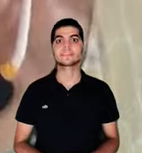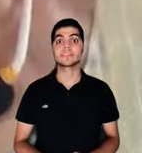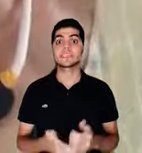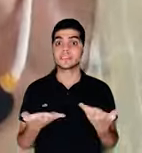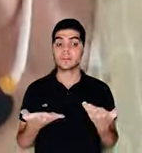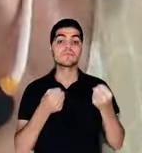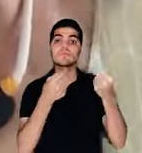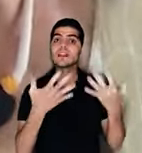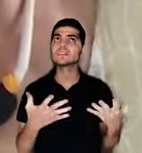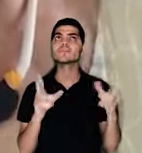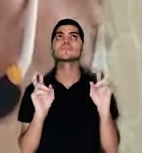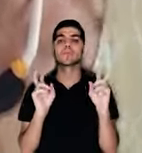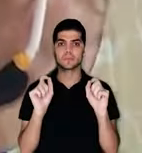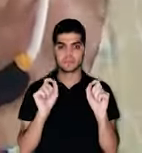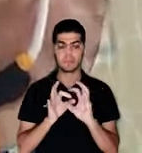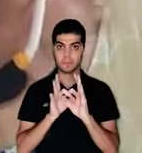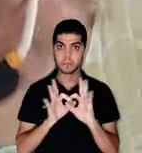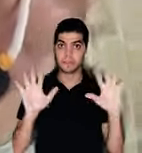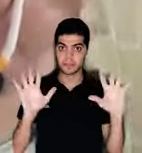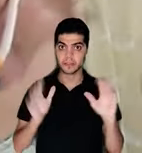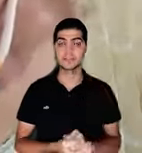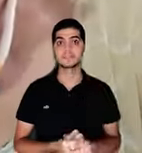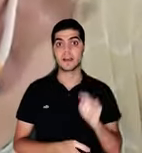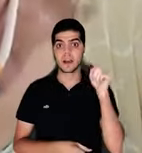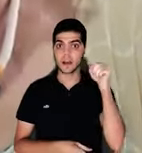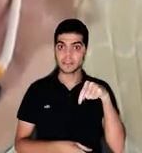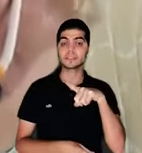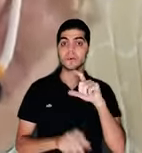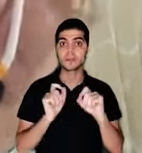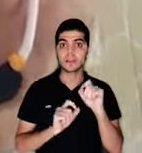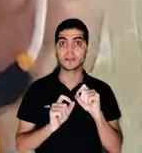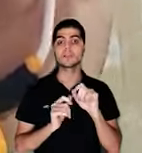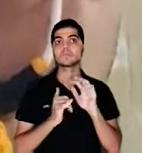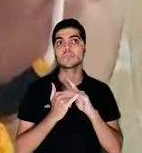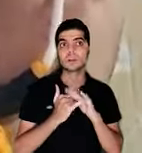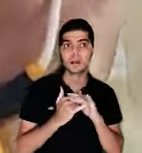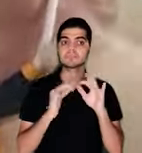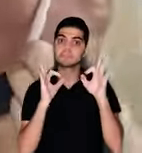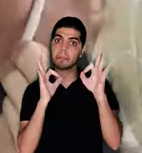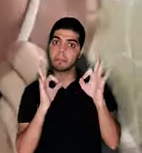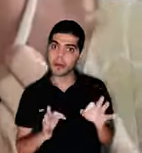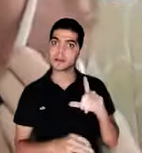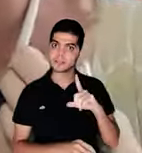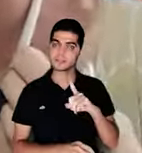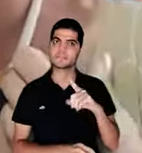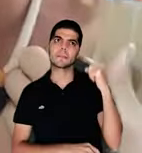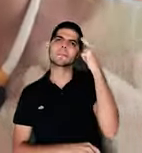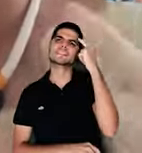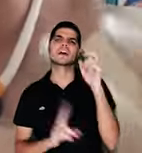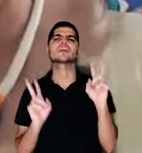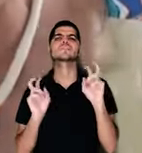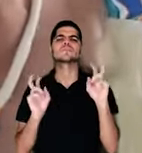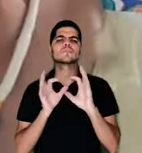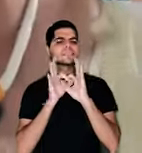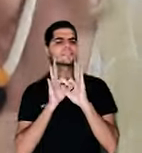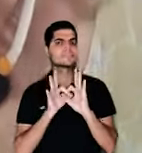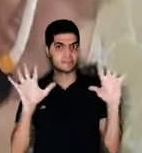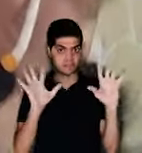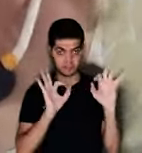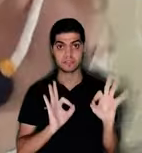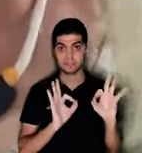falando sobre Independência e aqui no canal que é justamente voltado para pensar a